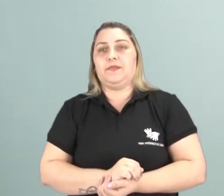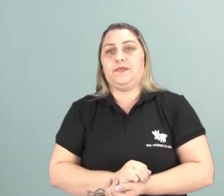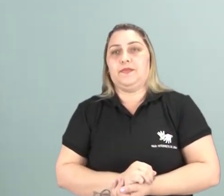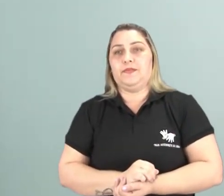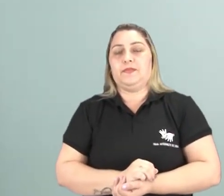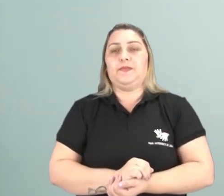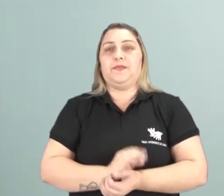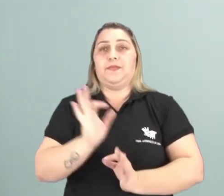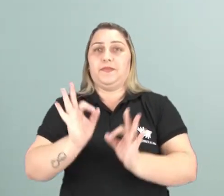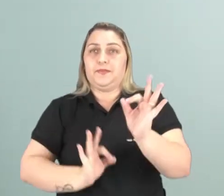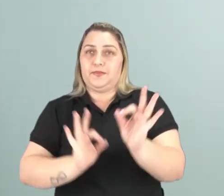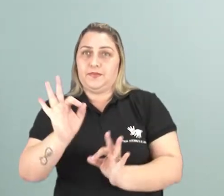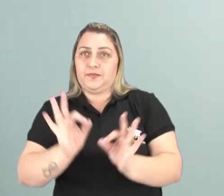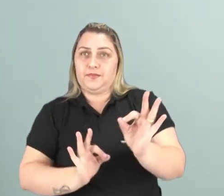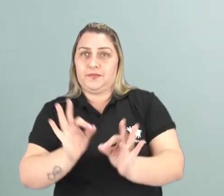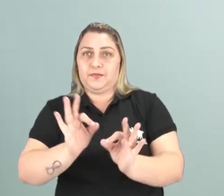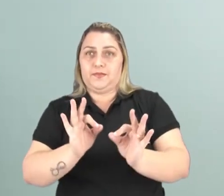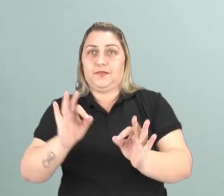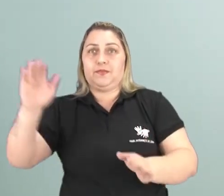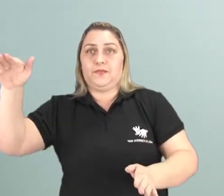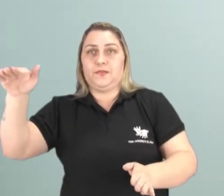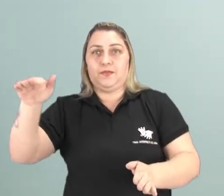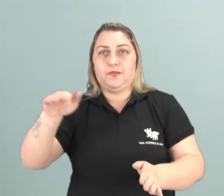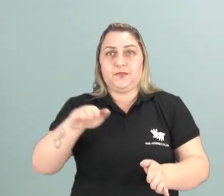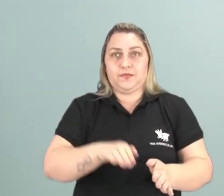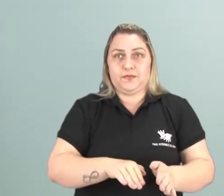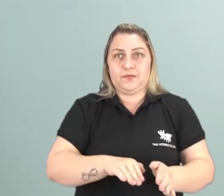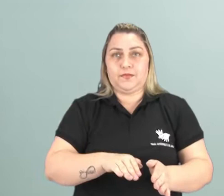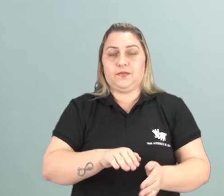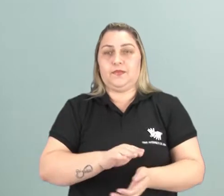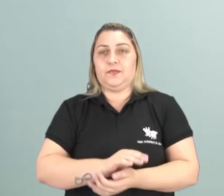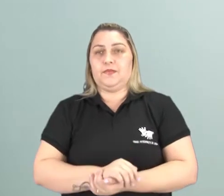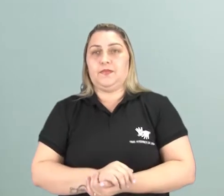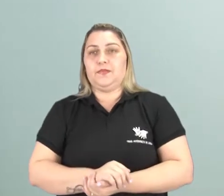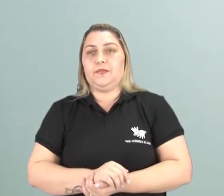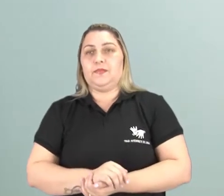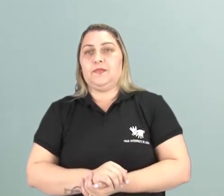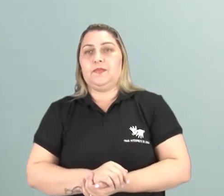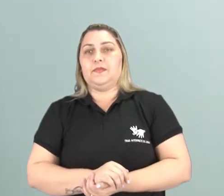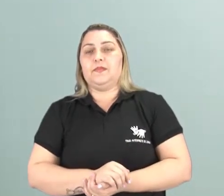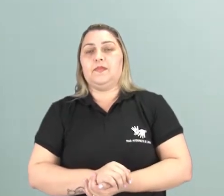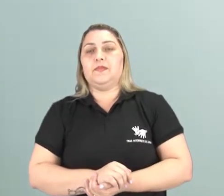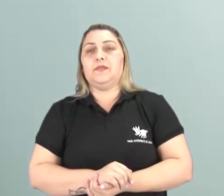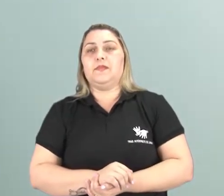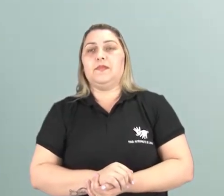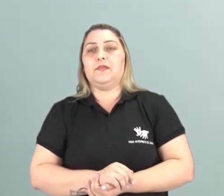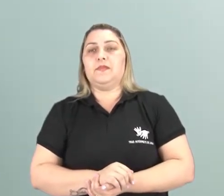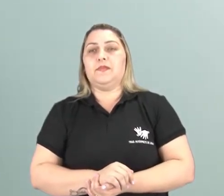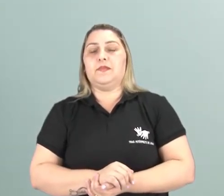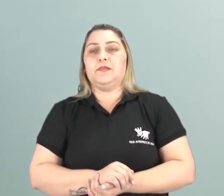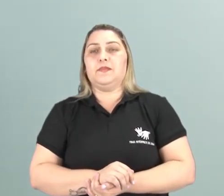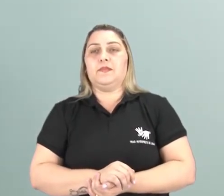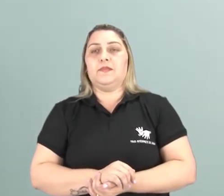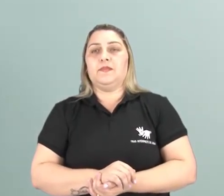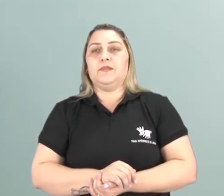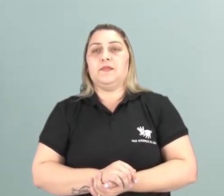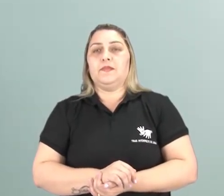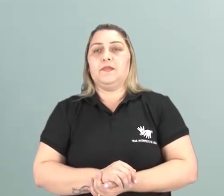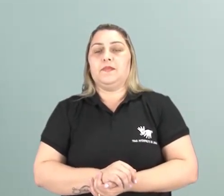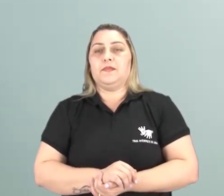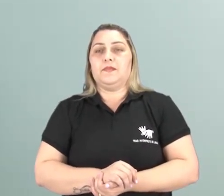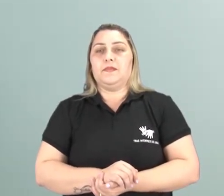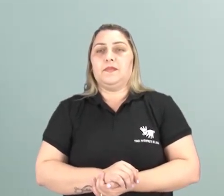para podermos organizar o do maior para o menor bom vamos